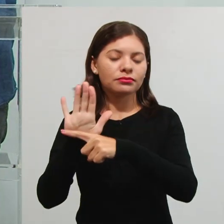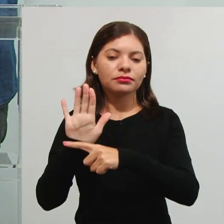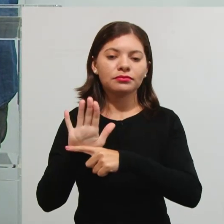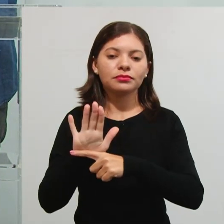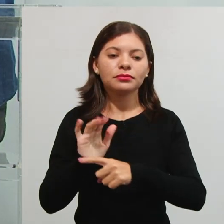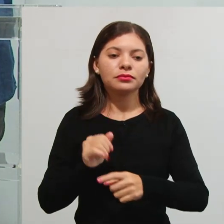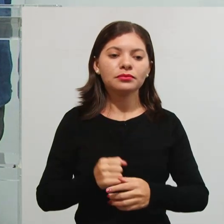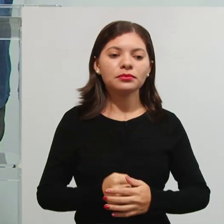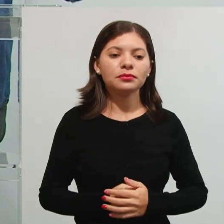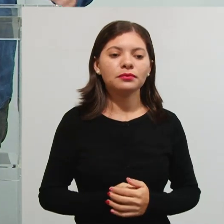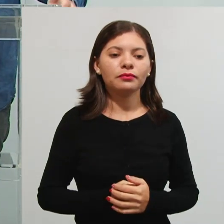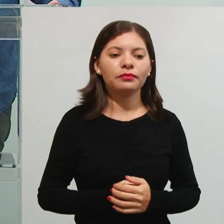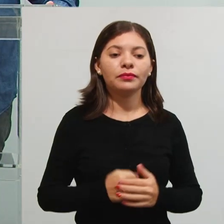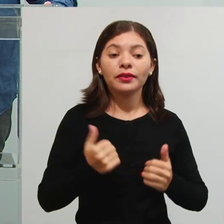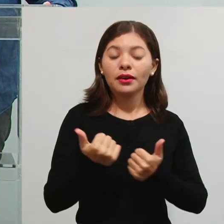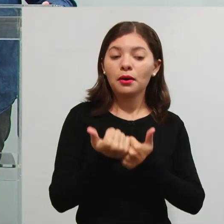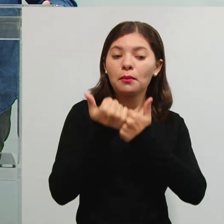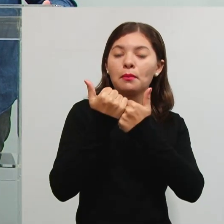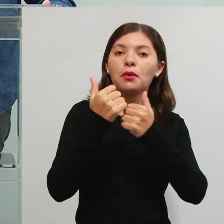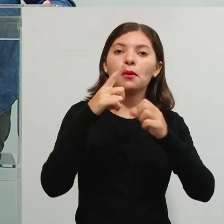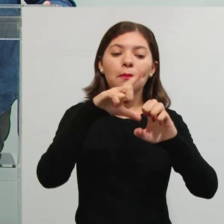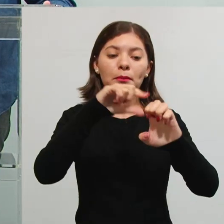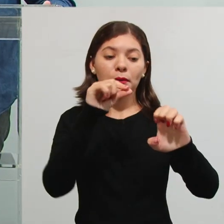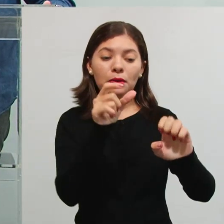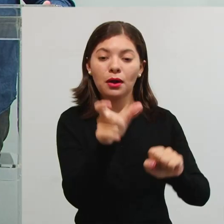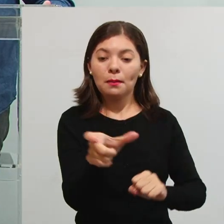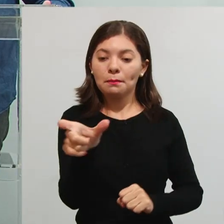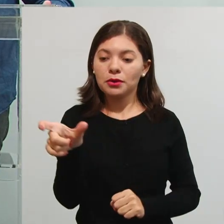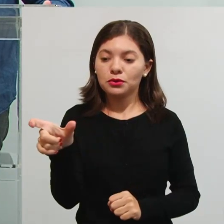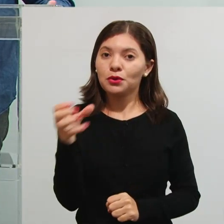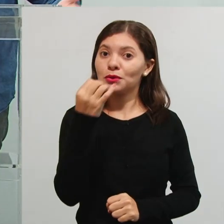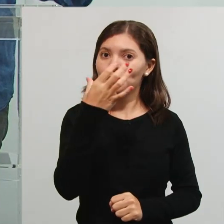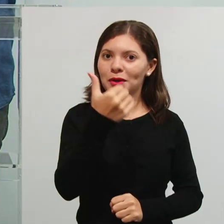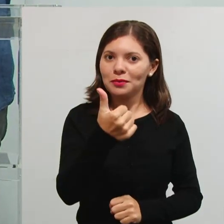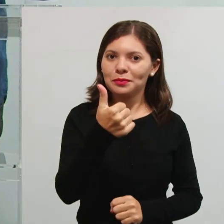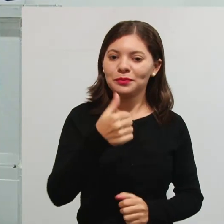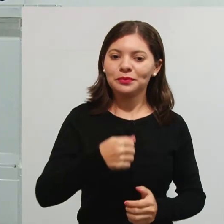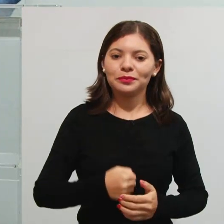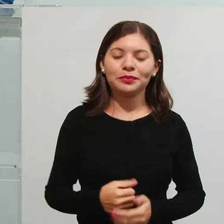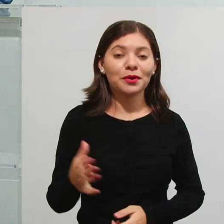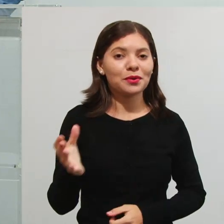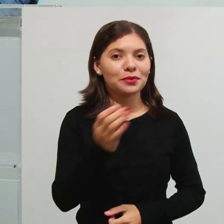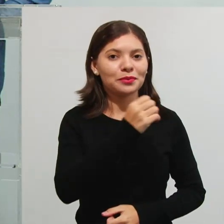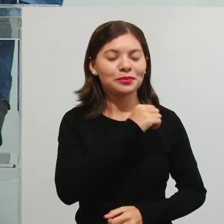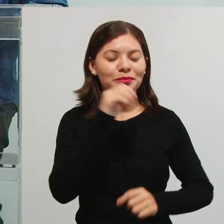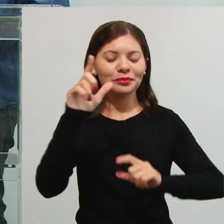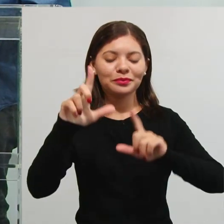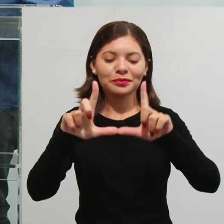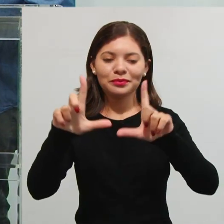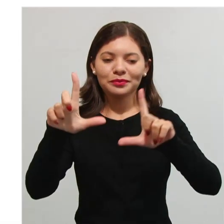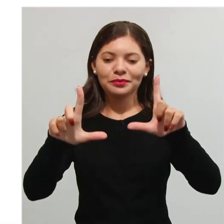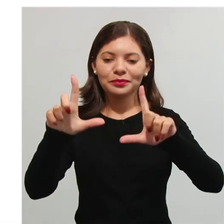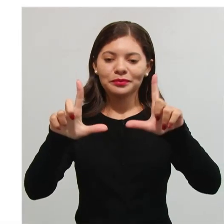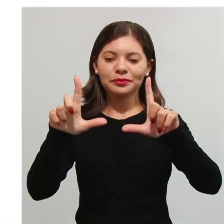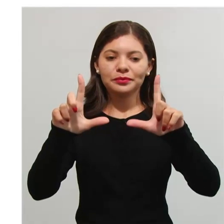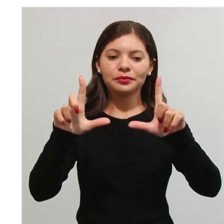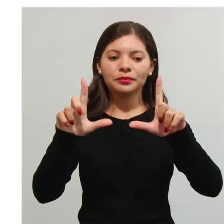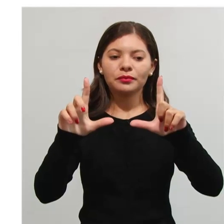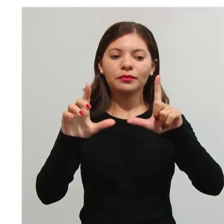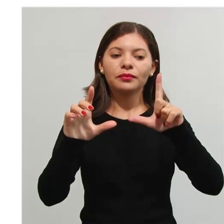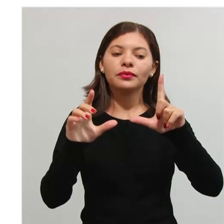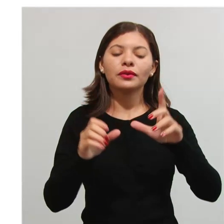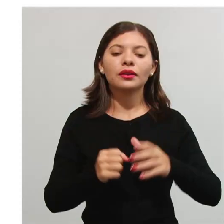dar esse apoio aí que os empreendedores precisavam. Tudo bem até aqui? Vamos dar continuidade então aqui à evolução